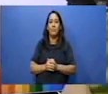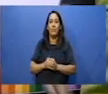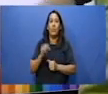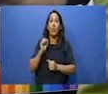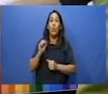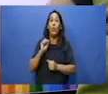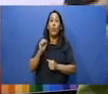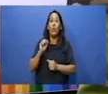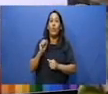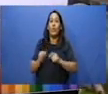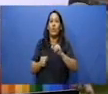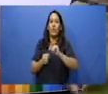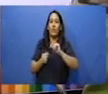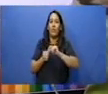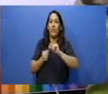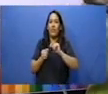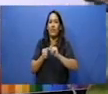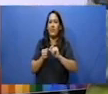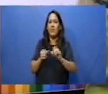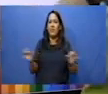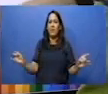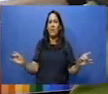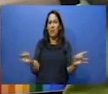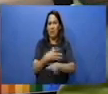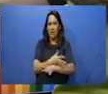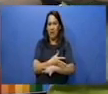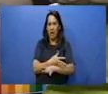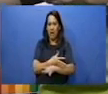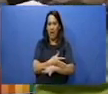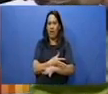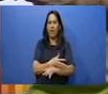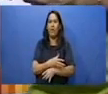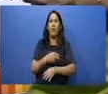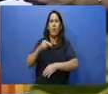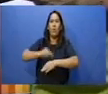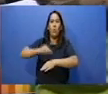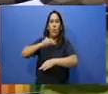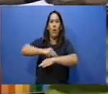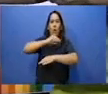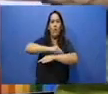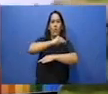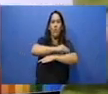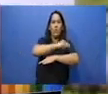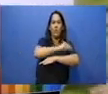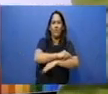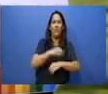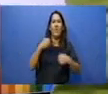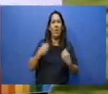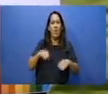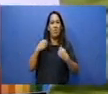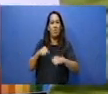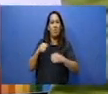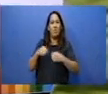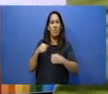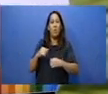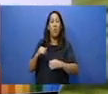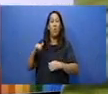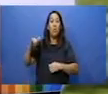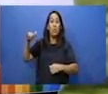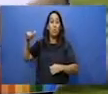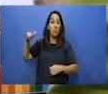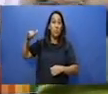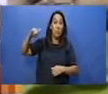que fez para combater esses gafanhotos? Foram jogados, ó, agrotóxicos até de